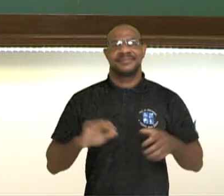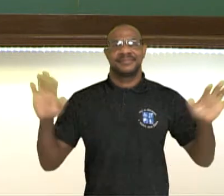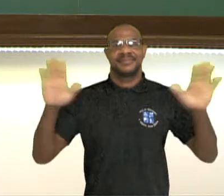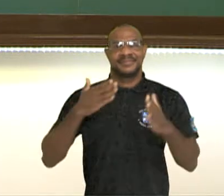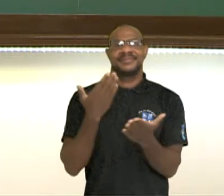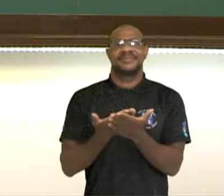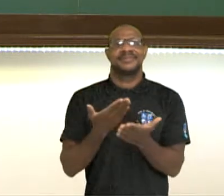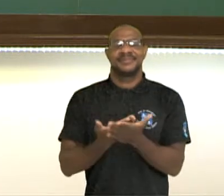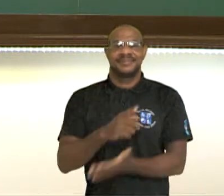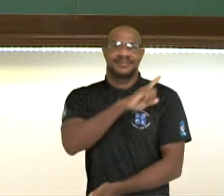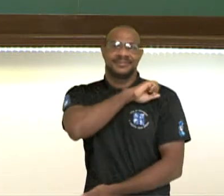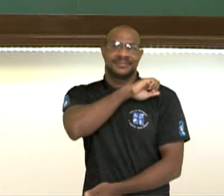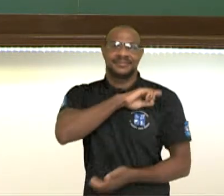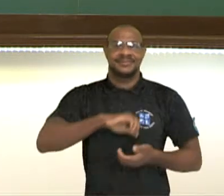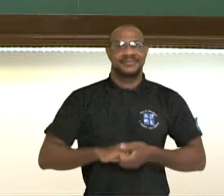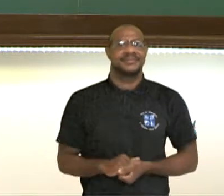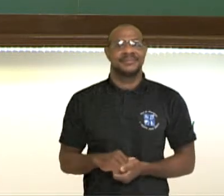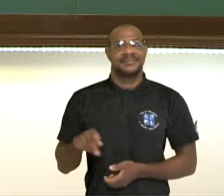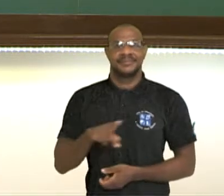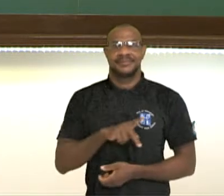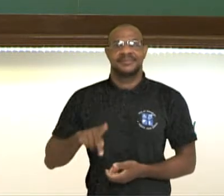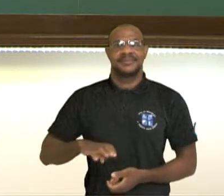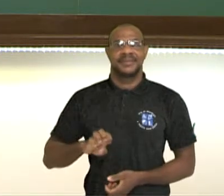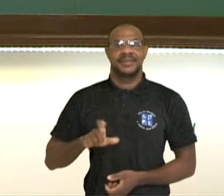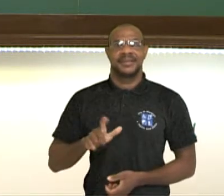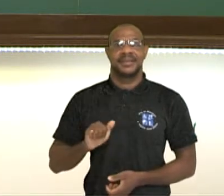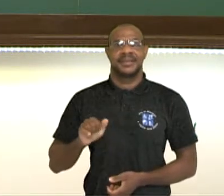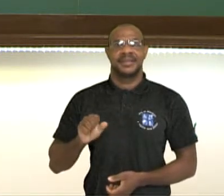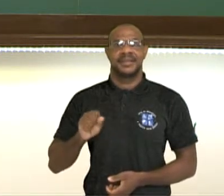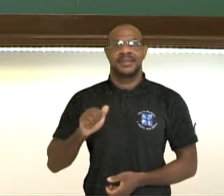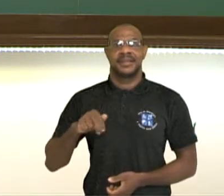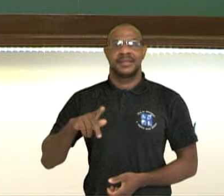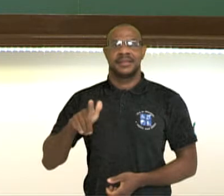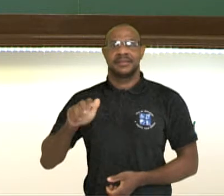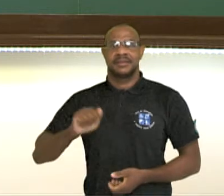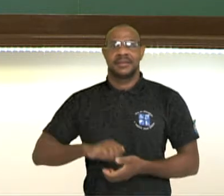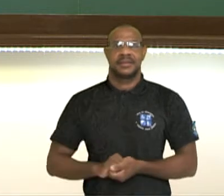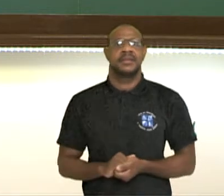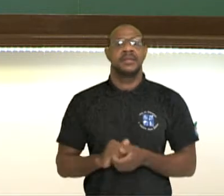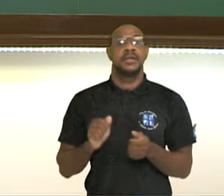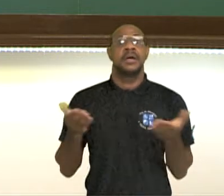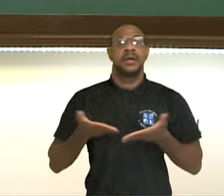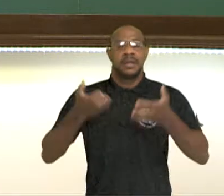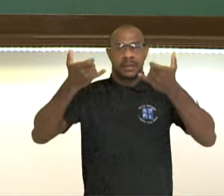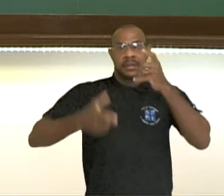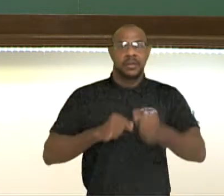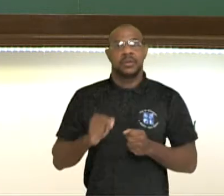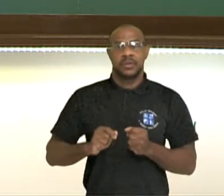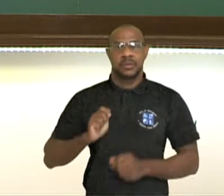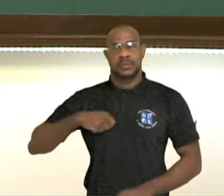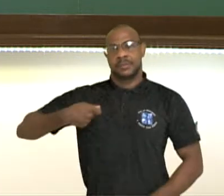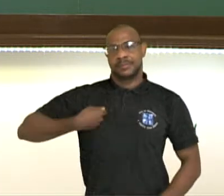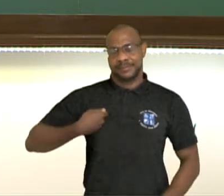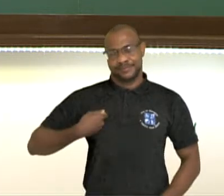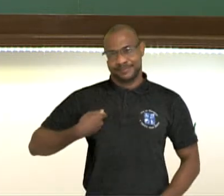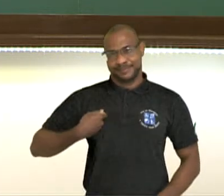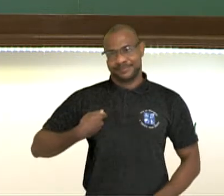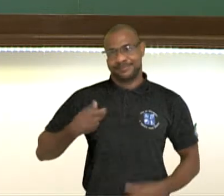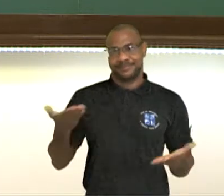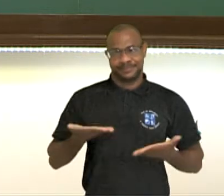Olá, estudantes da primeira série. Eu sou a professora Elisângela e junto com vocês vamos trabalhar língua espanhola. E o assunto de